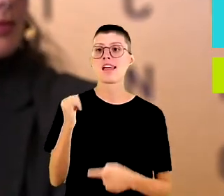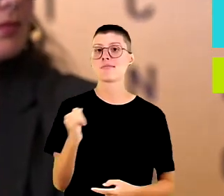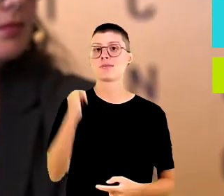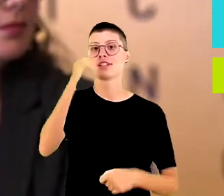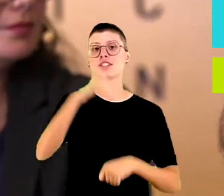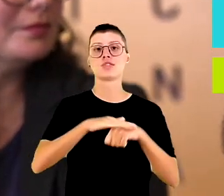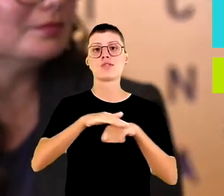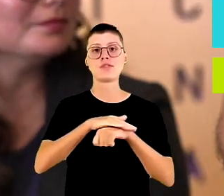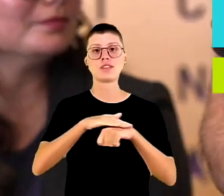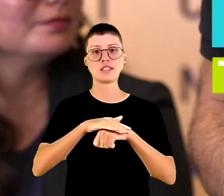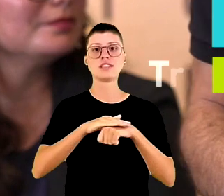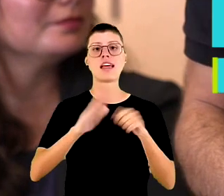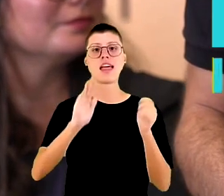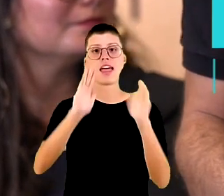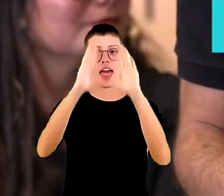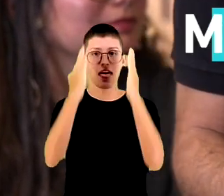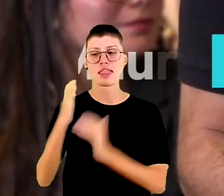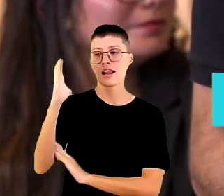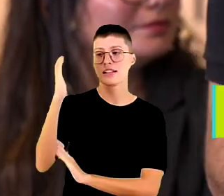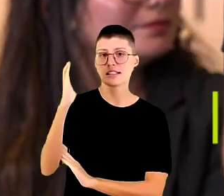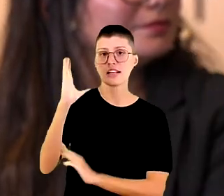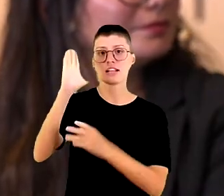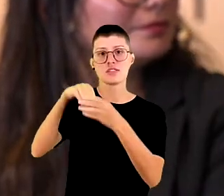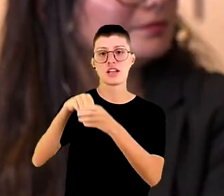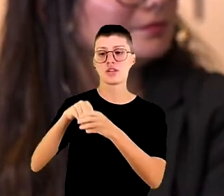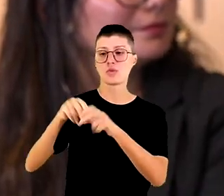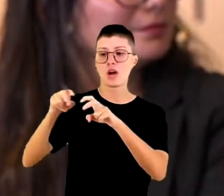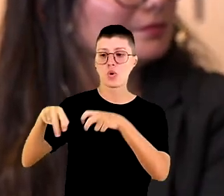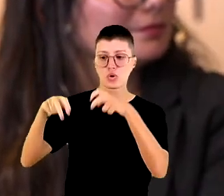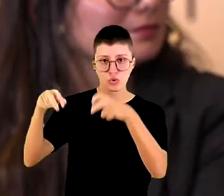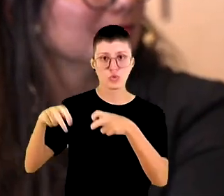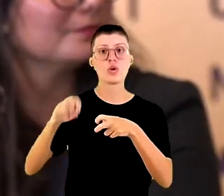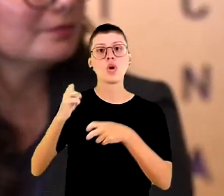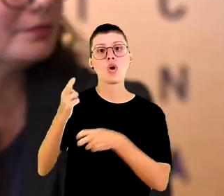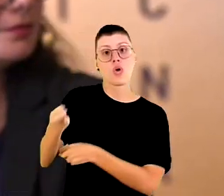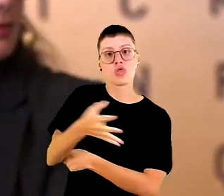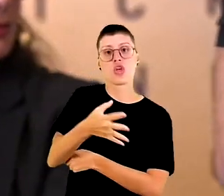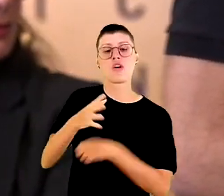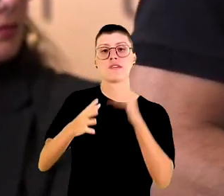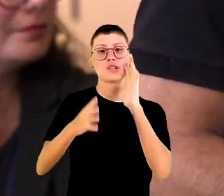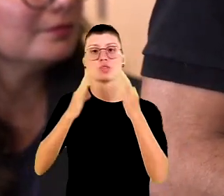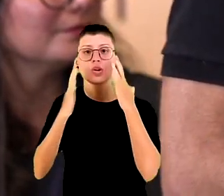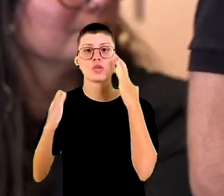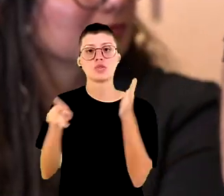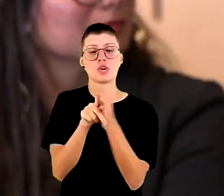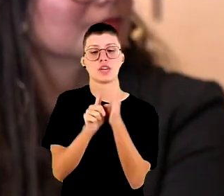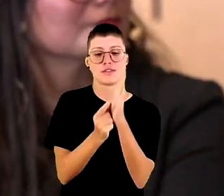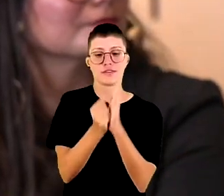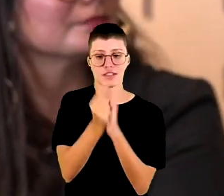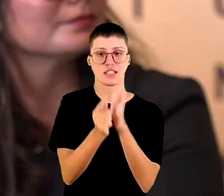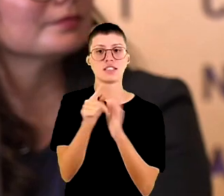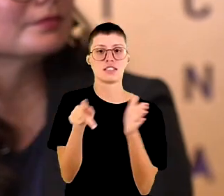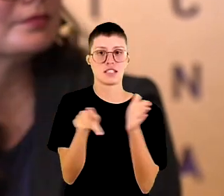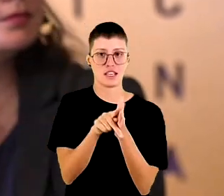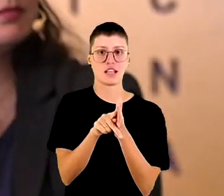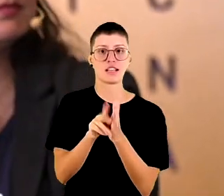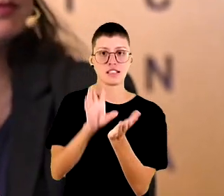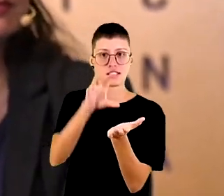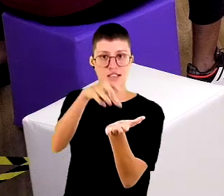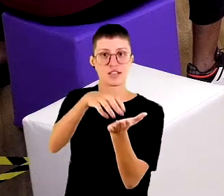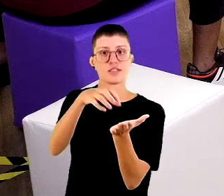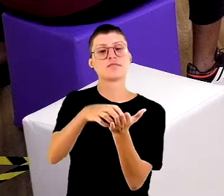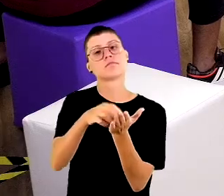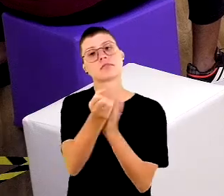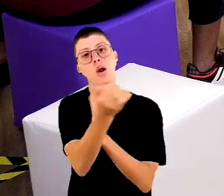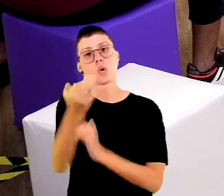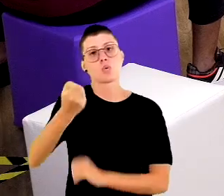análise de crédito na agricultura, né, e novas soluções financeiras para esse setor. Primeiro, né, um pouco de número. A agricultura é